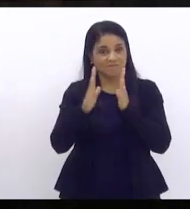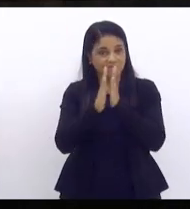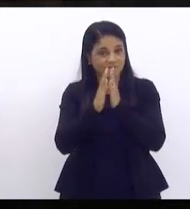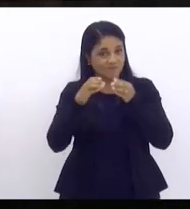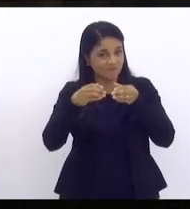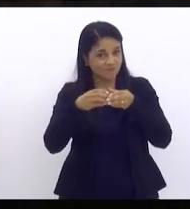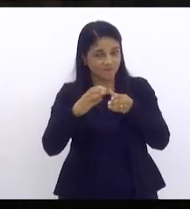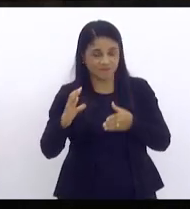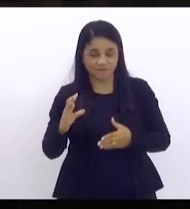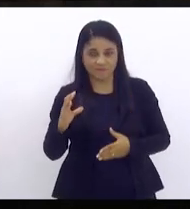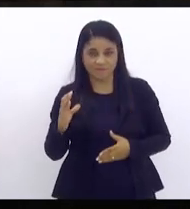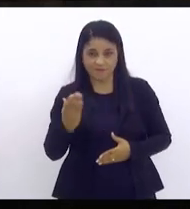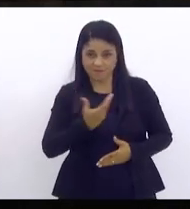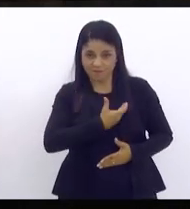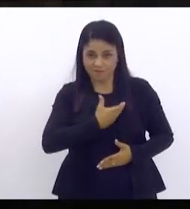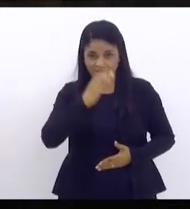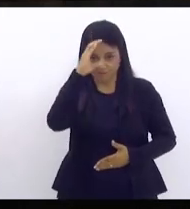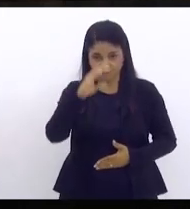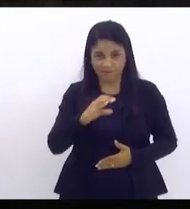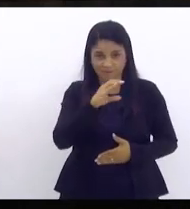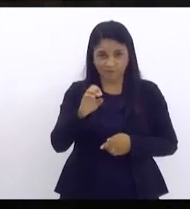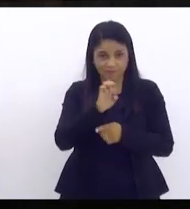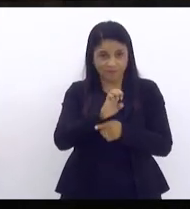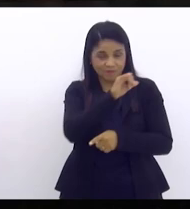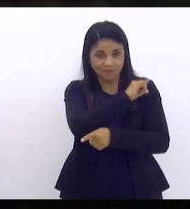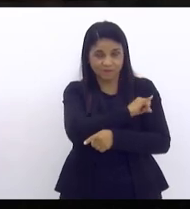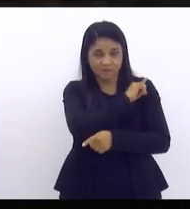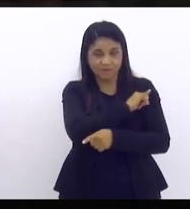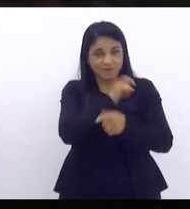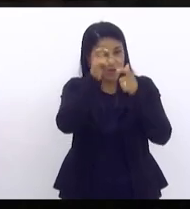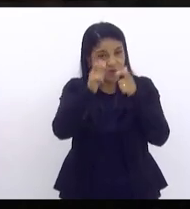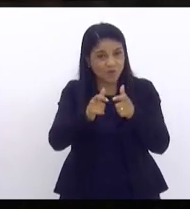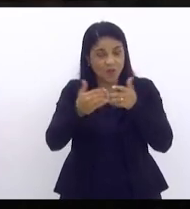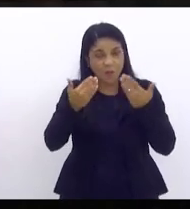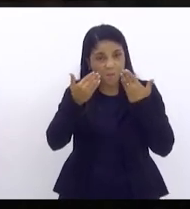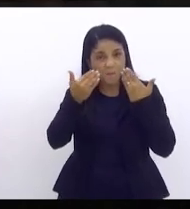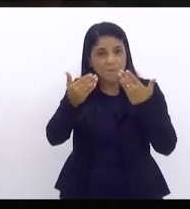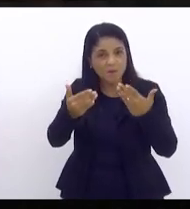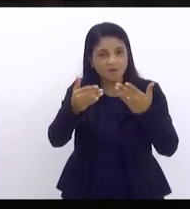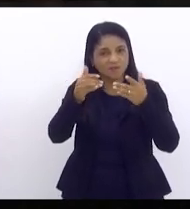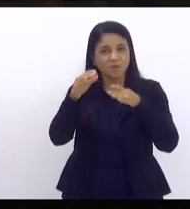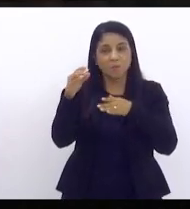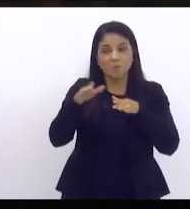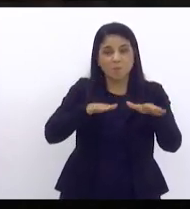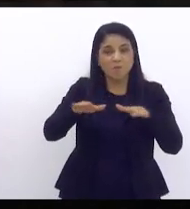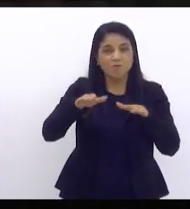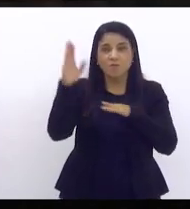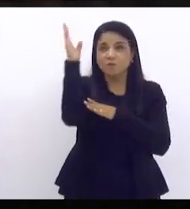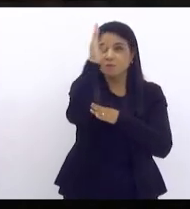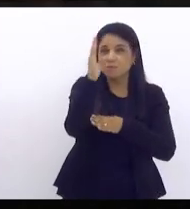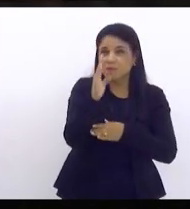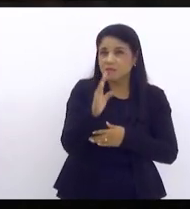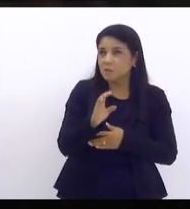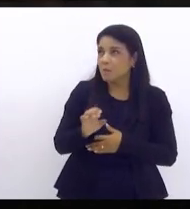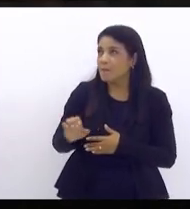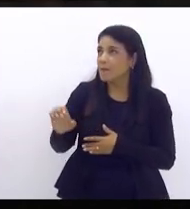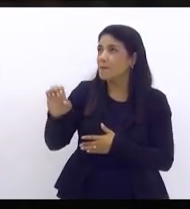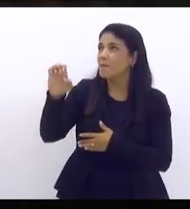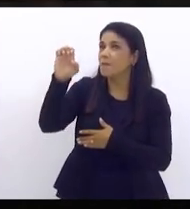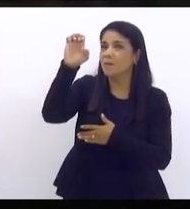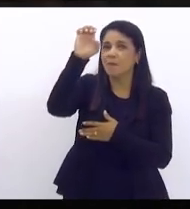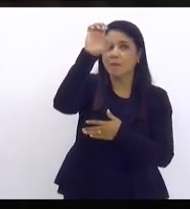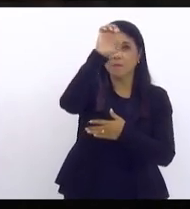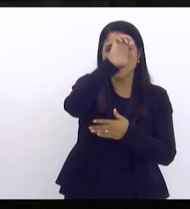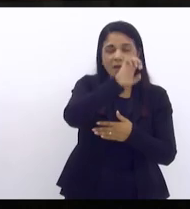Católica do estado do Rio de Janeiro, expressão local de um movimento nacional em todo o Brasil, a nossa